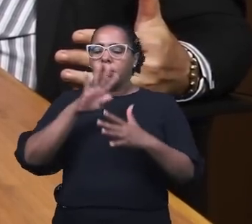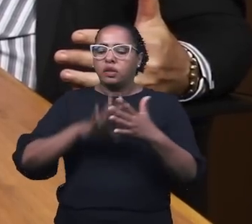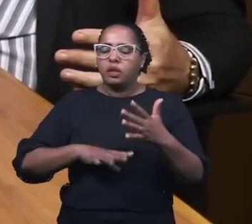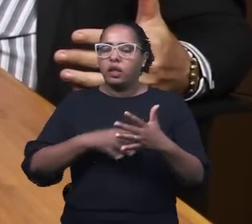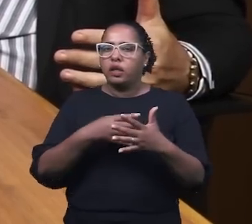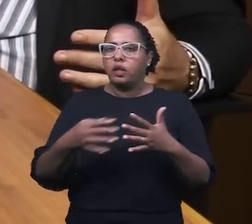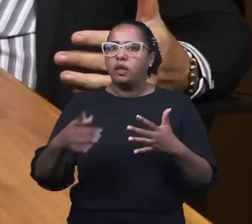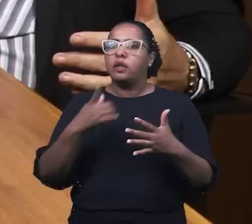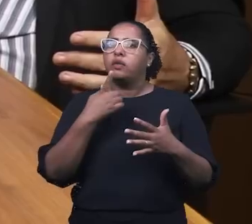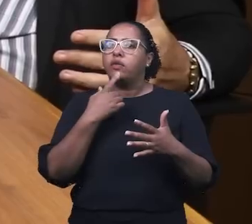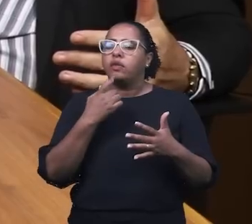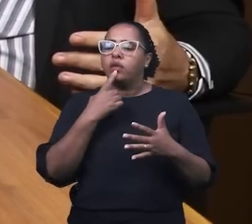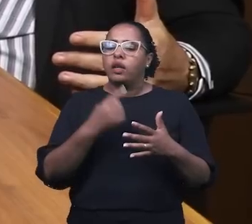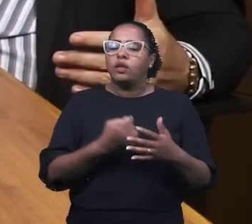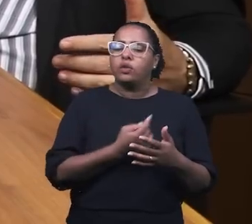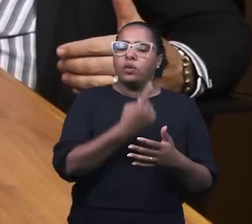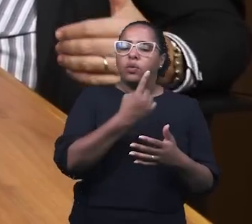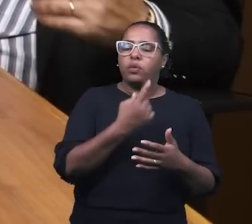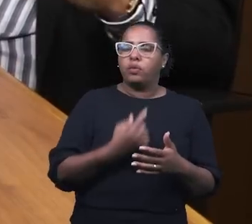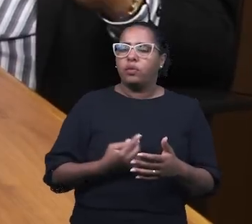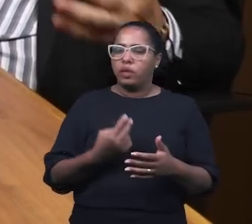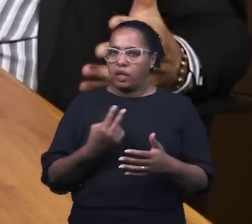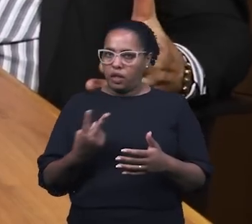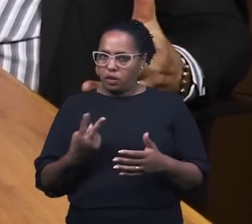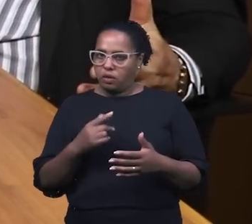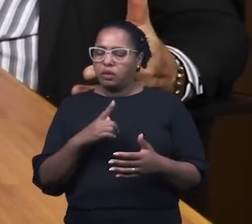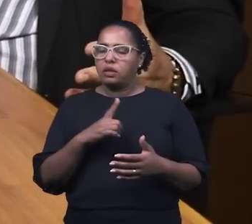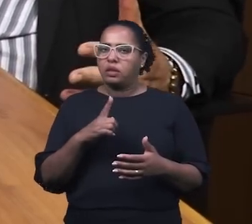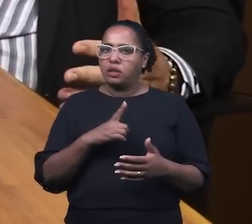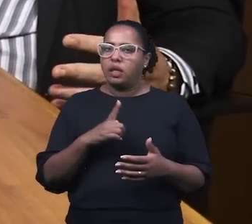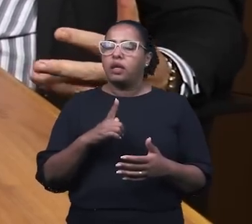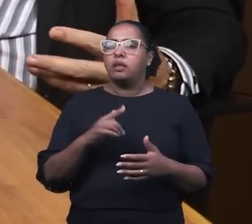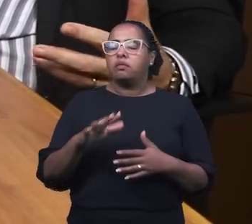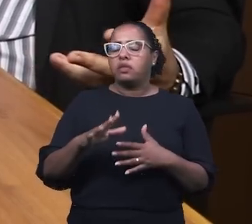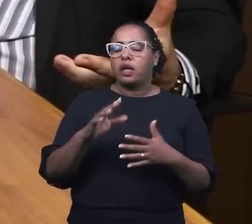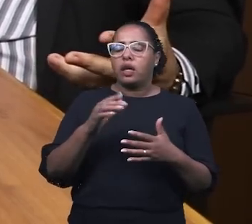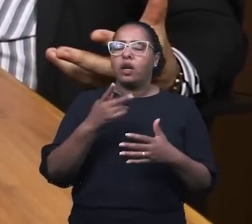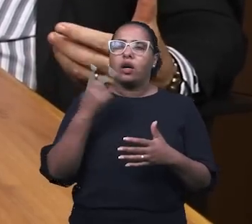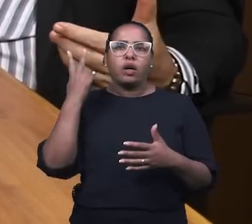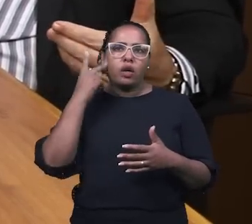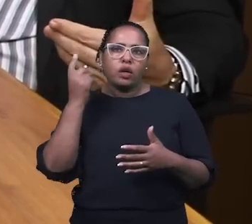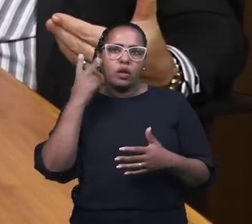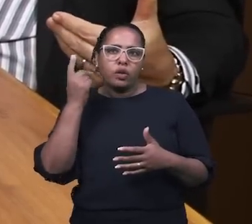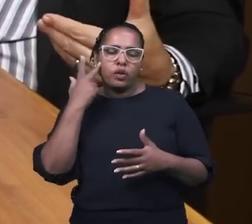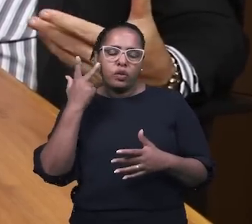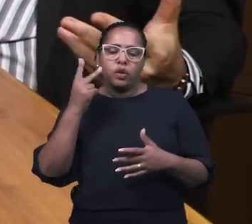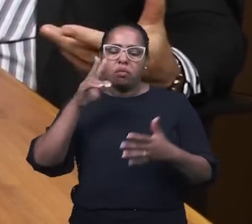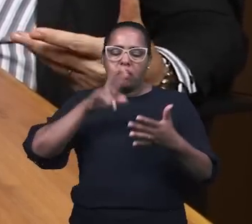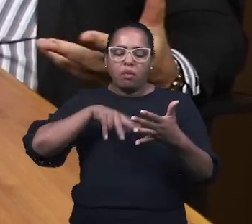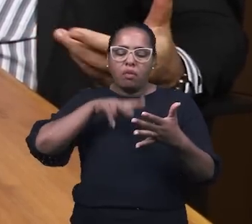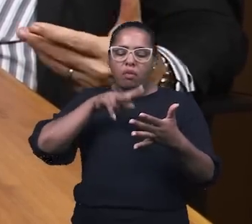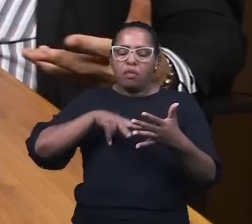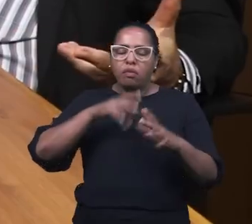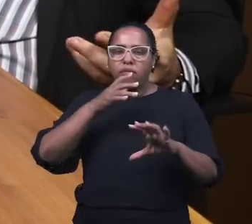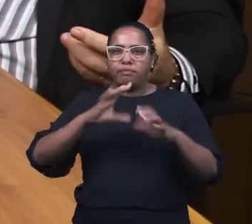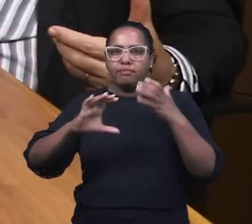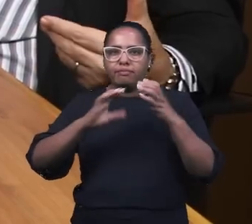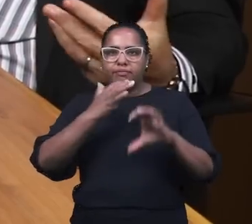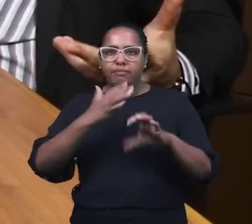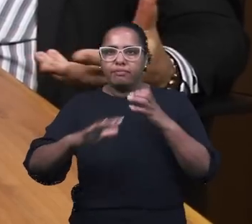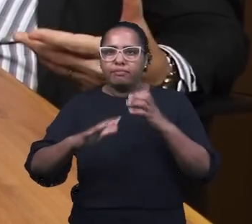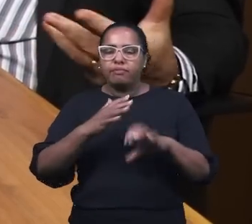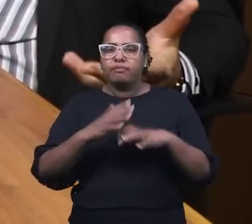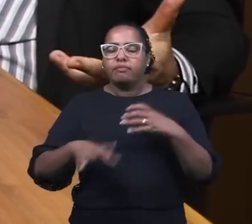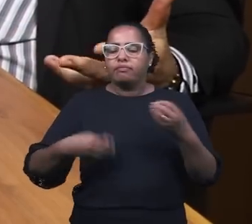cifrada nível 1 e 2 níveis diferentes. Você tem a coletânea que não tem cifra, que é para o usuário, o membro da igreja ali,